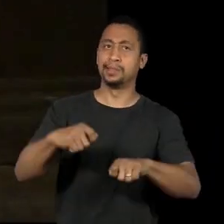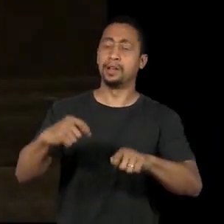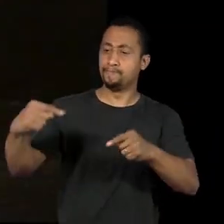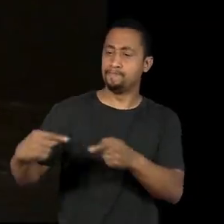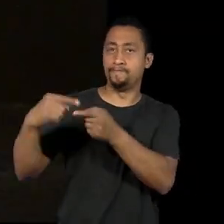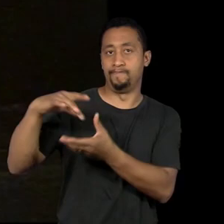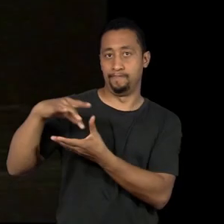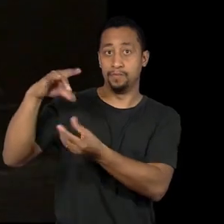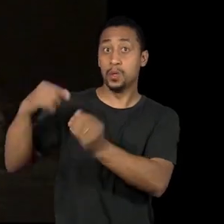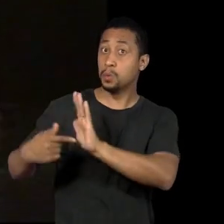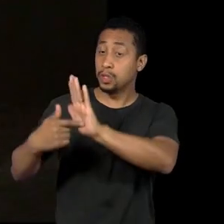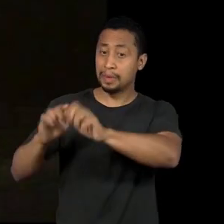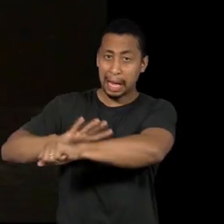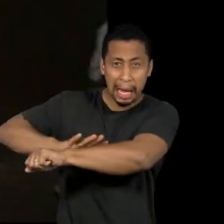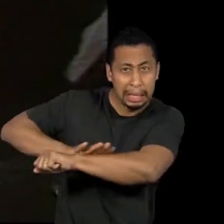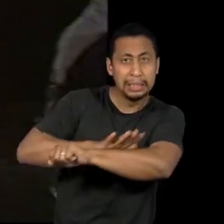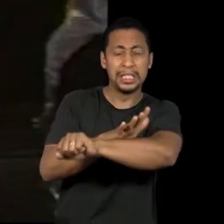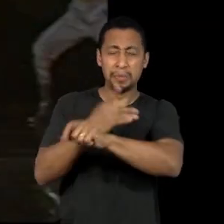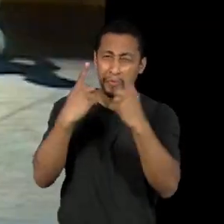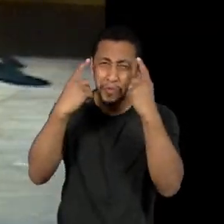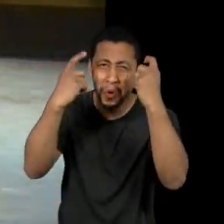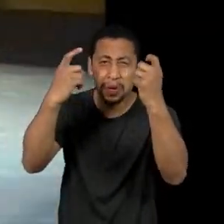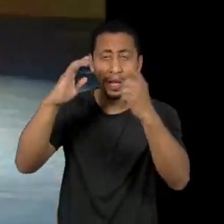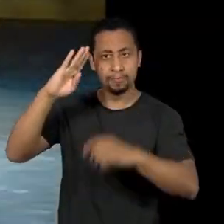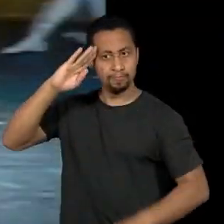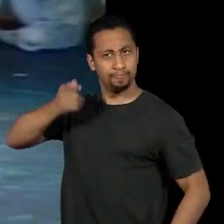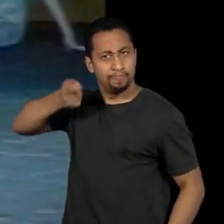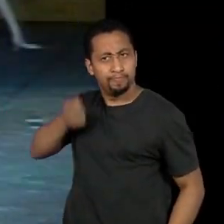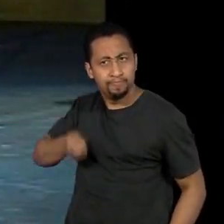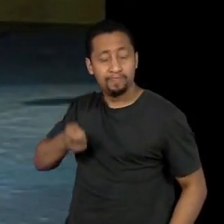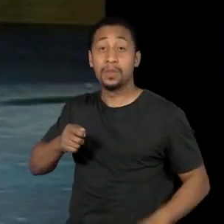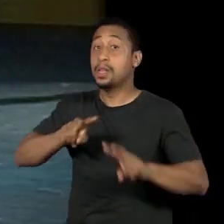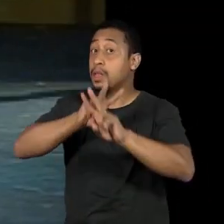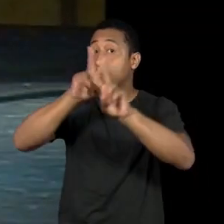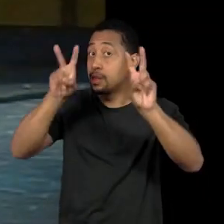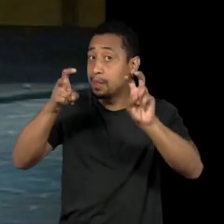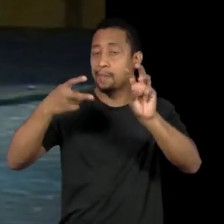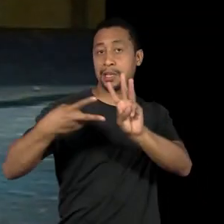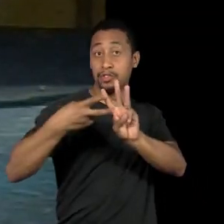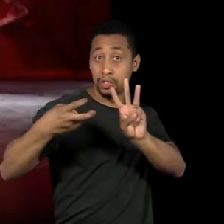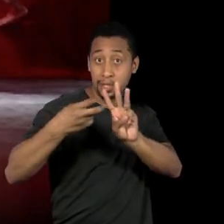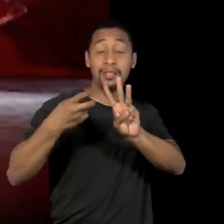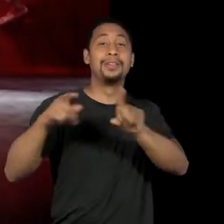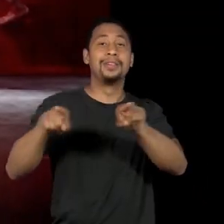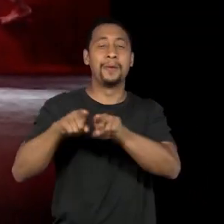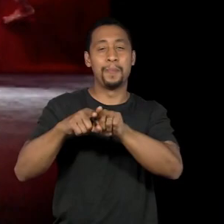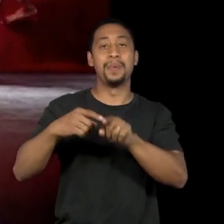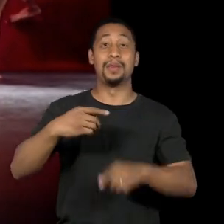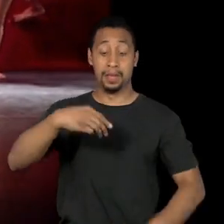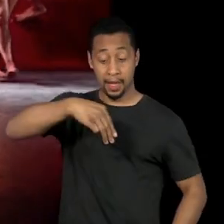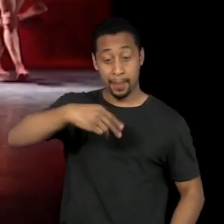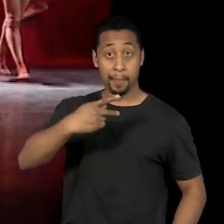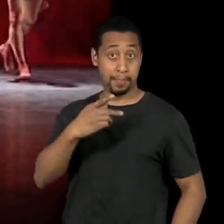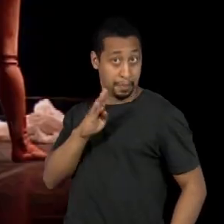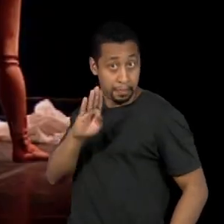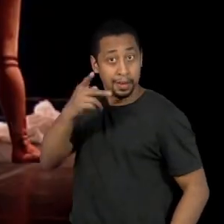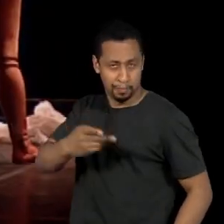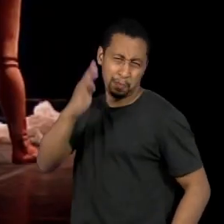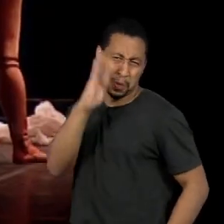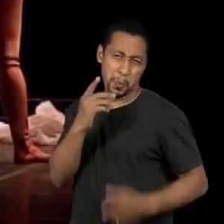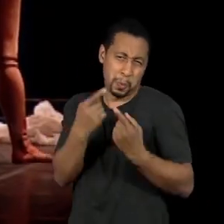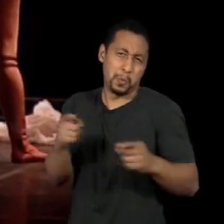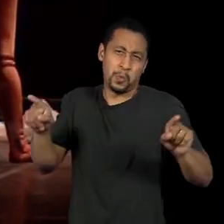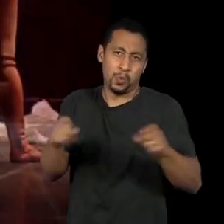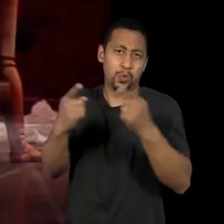a violência, a ditadura militar, a questão indígena e a música popular brasileira em seus mais